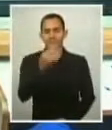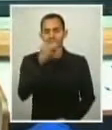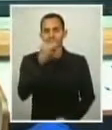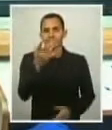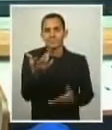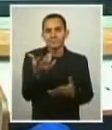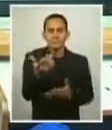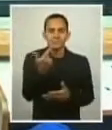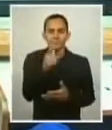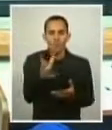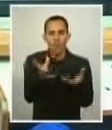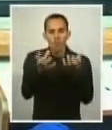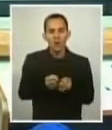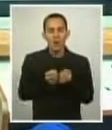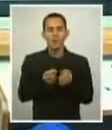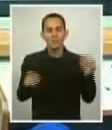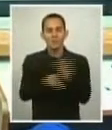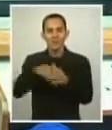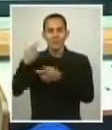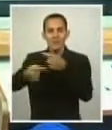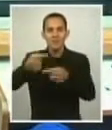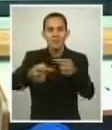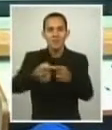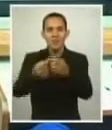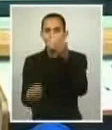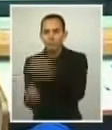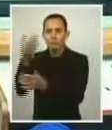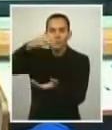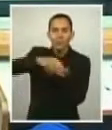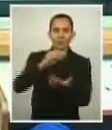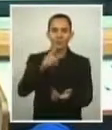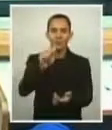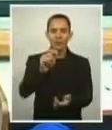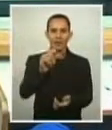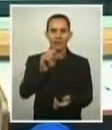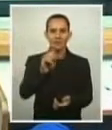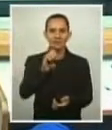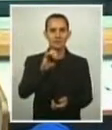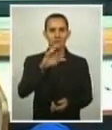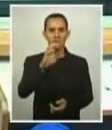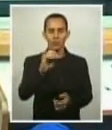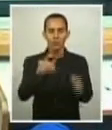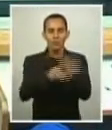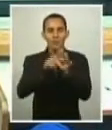de certa forma herdeiros de uma tradição que nasce com os clássicos do liberalismo